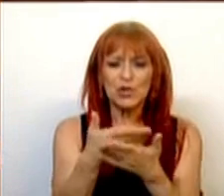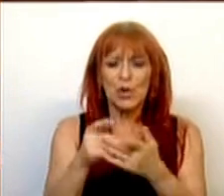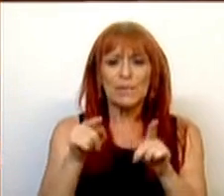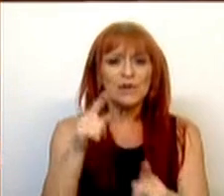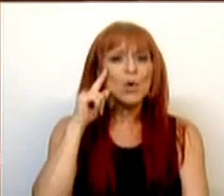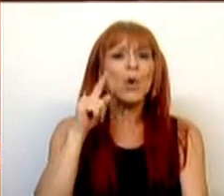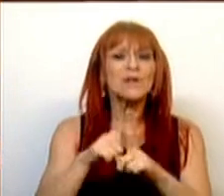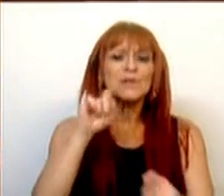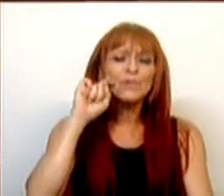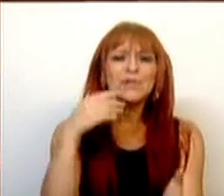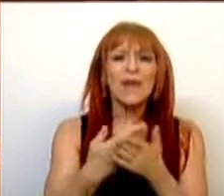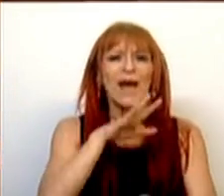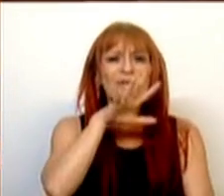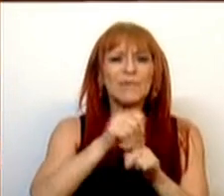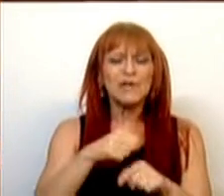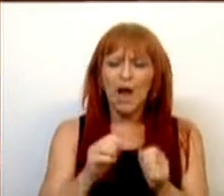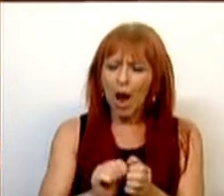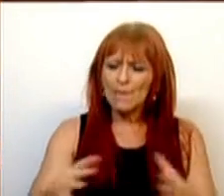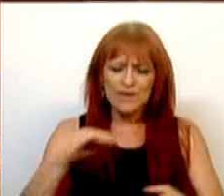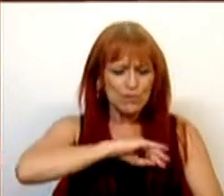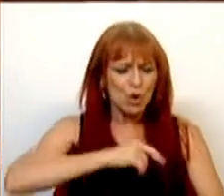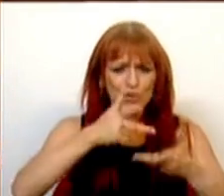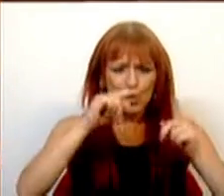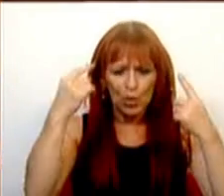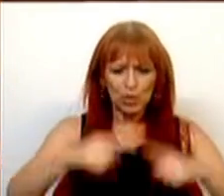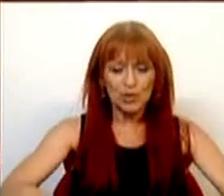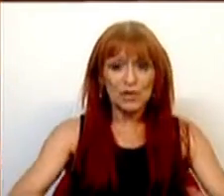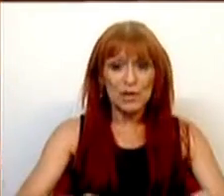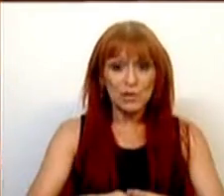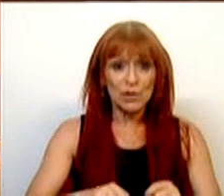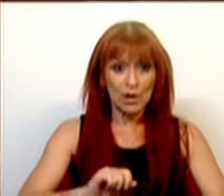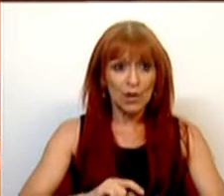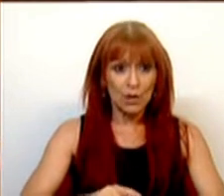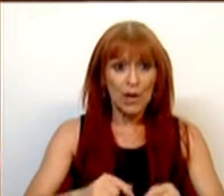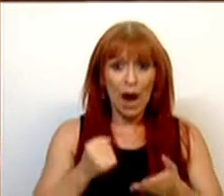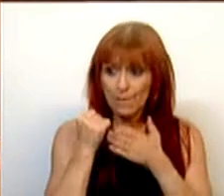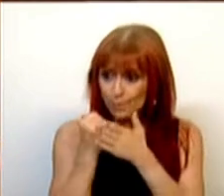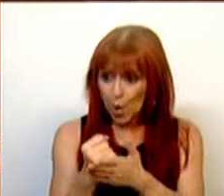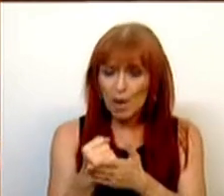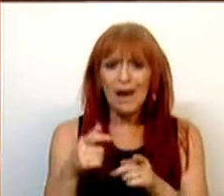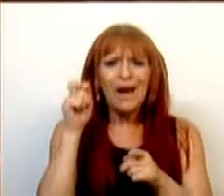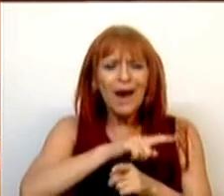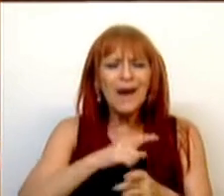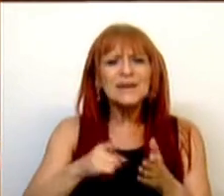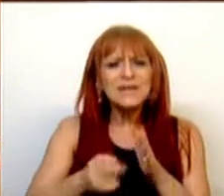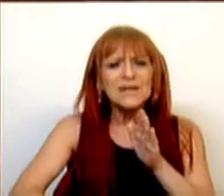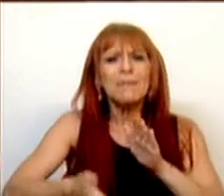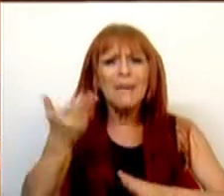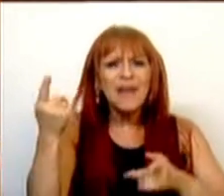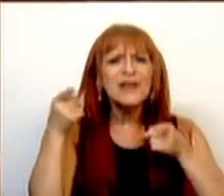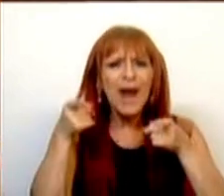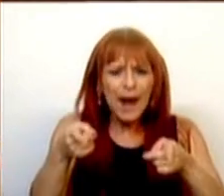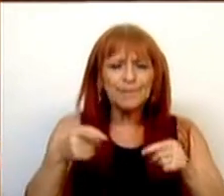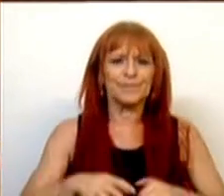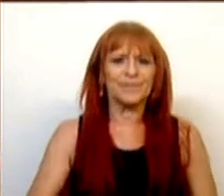e têm como objetivo proteger as famílias, aumentar o rendimento disponível e em que o foco é apoiar quem mais